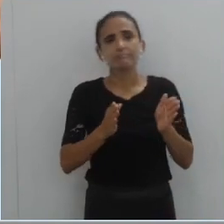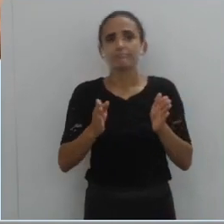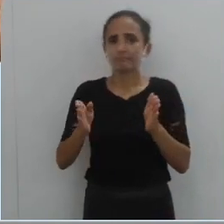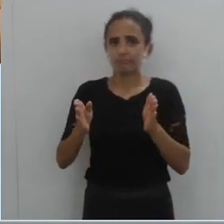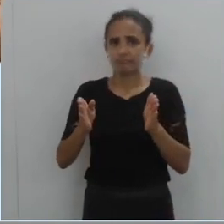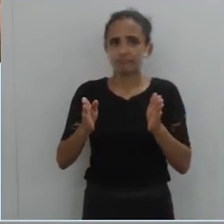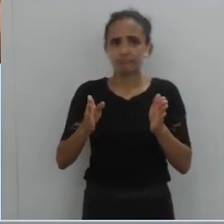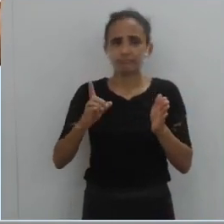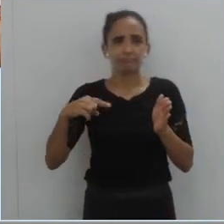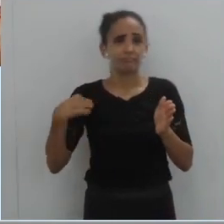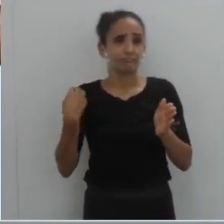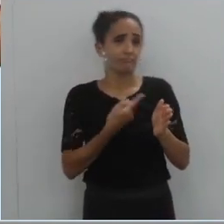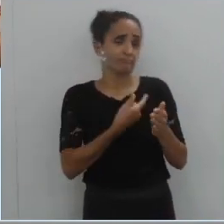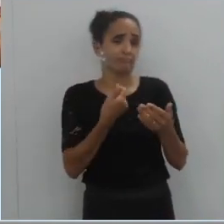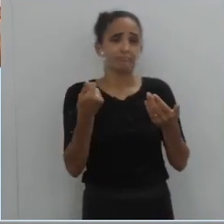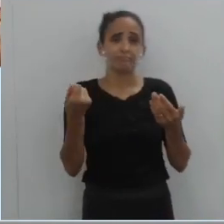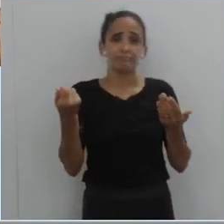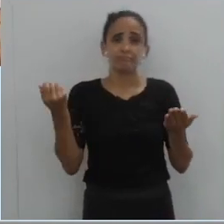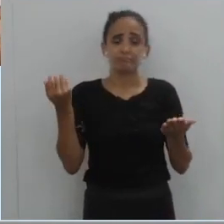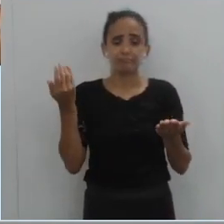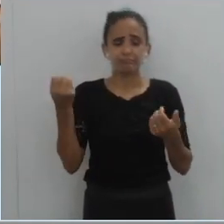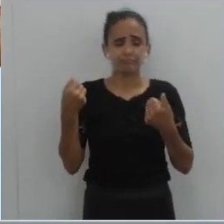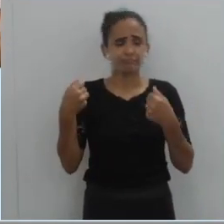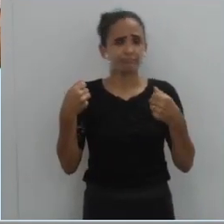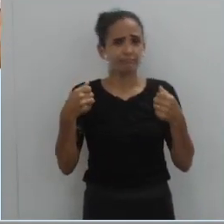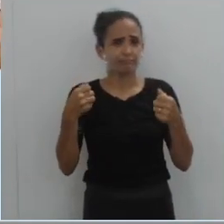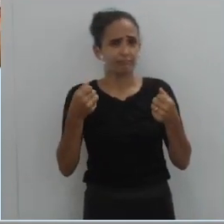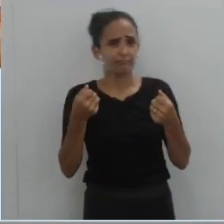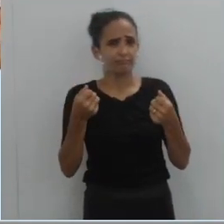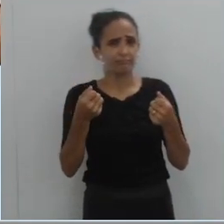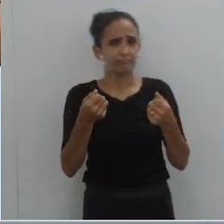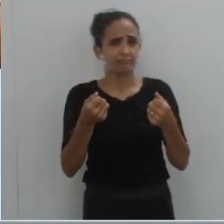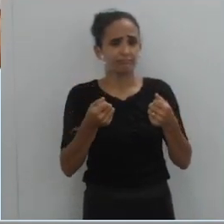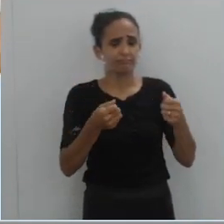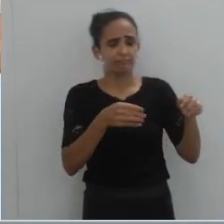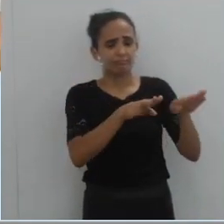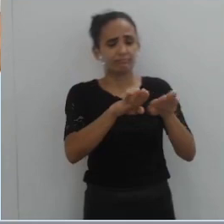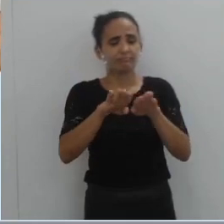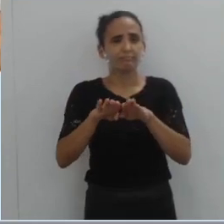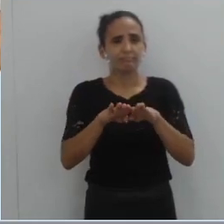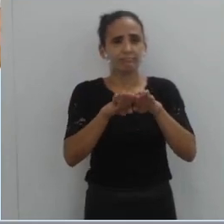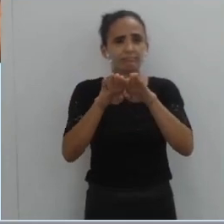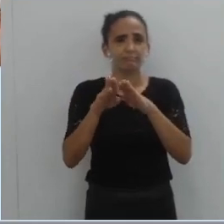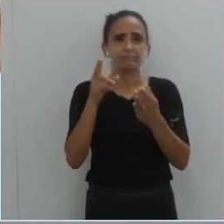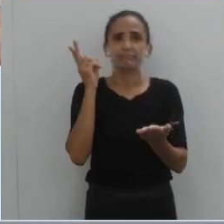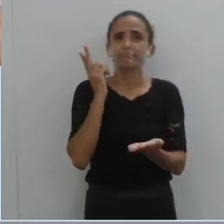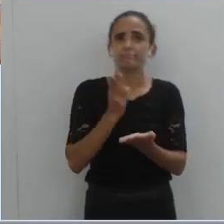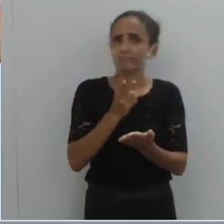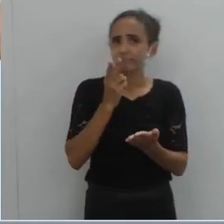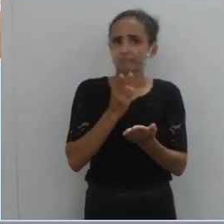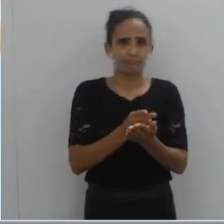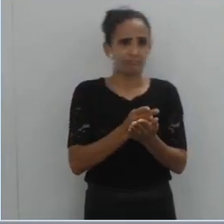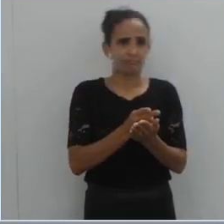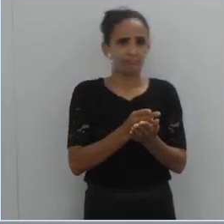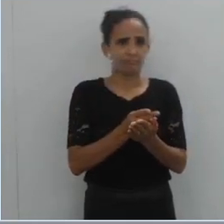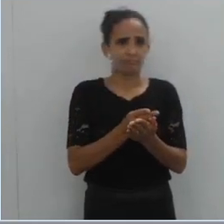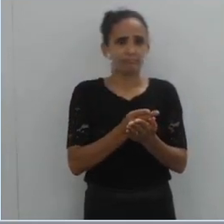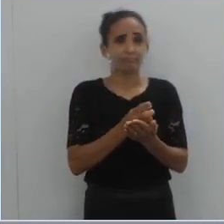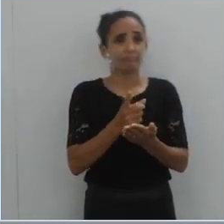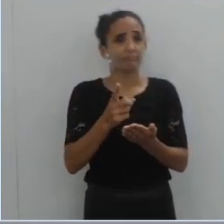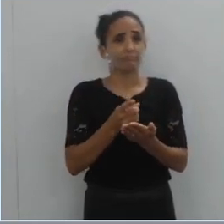gente não pode jamais retroceder. Não pode. Então, a